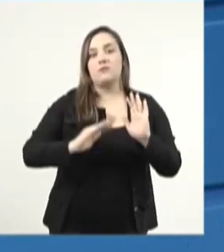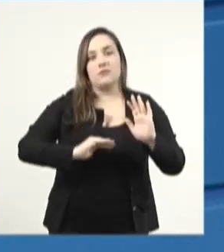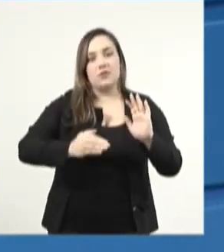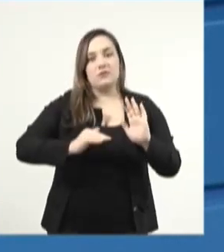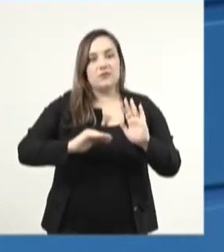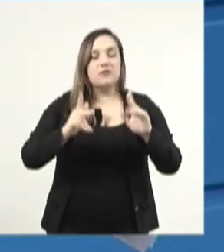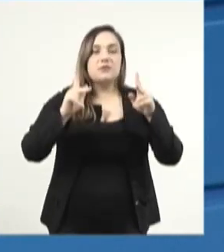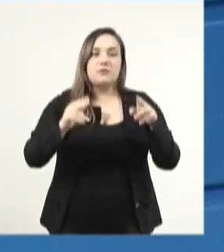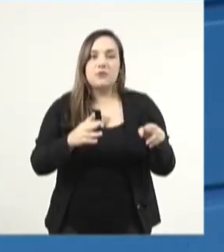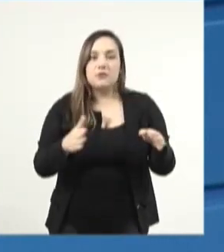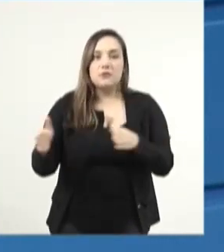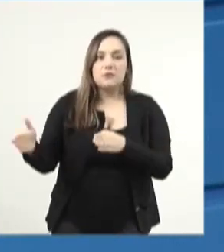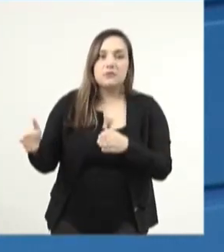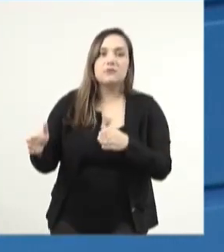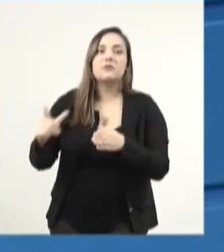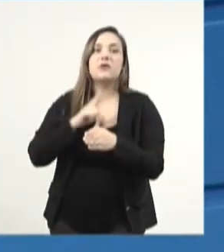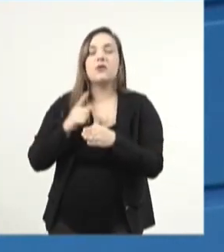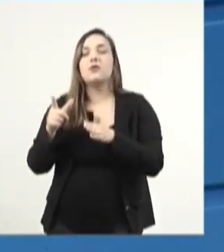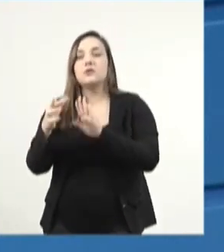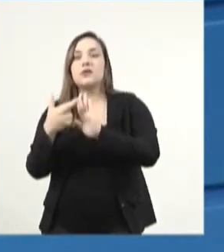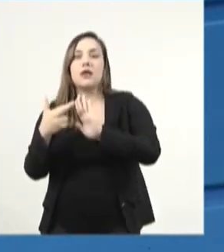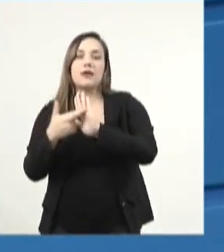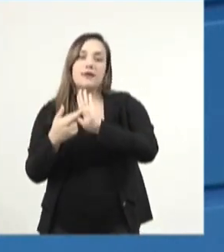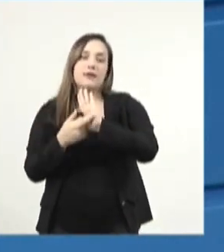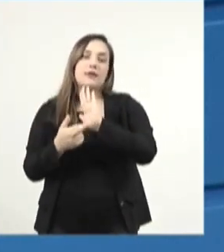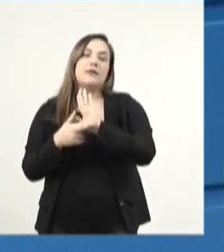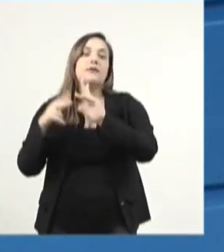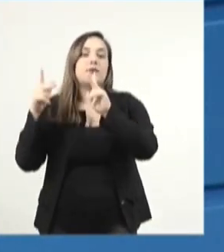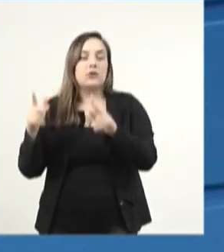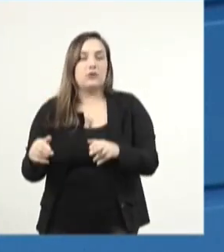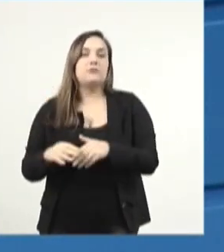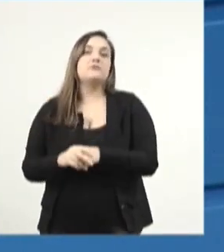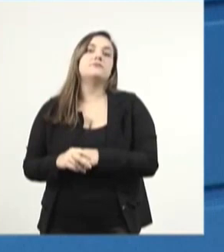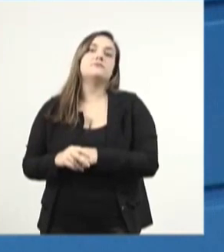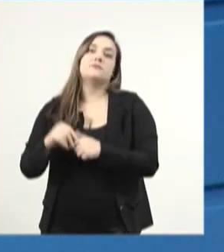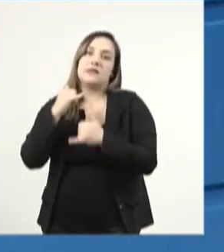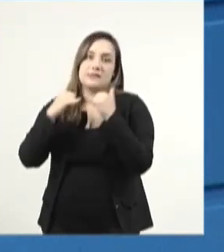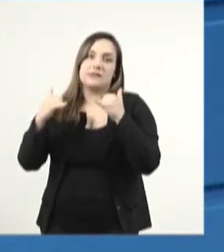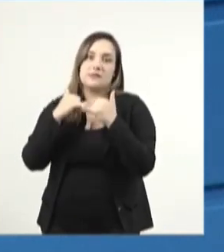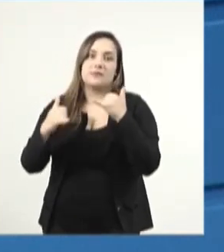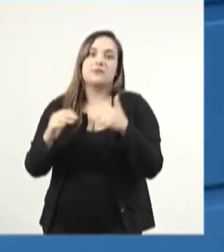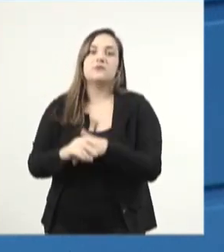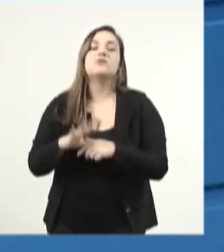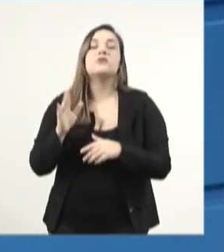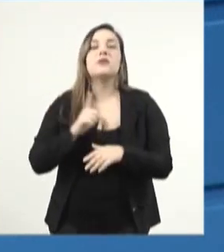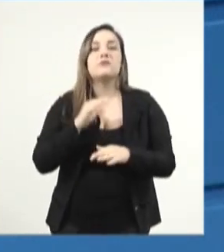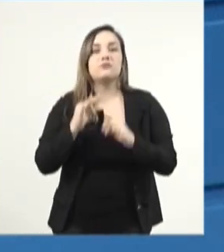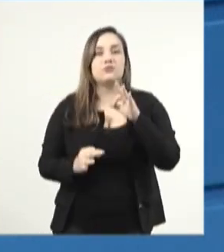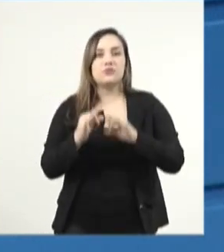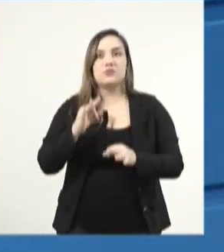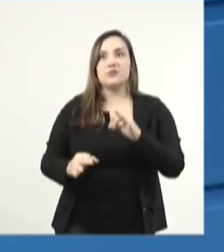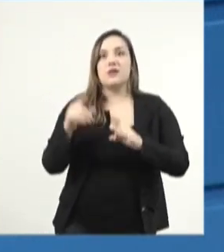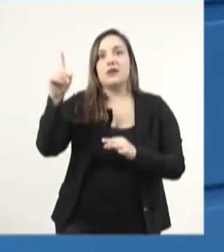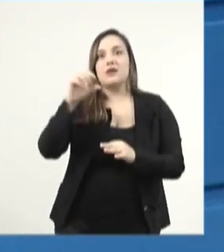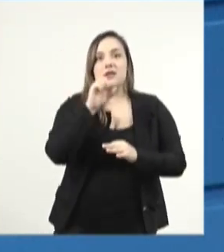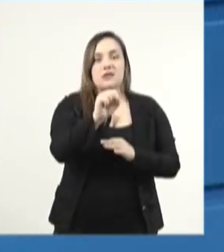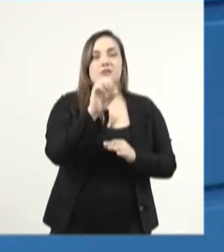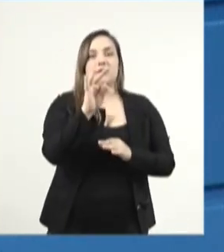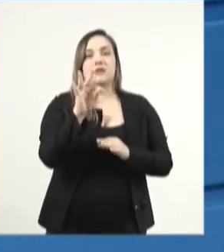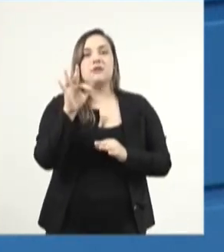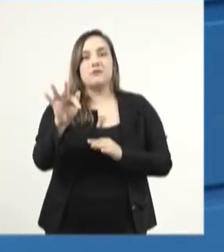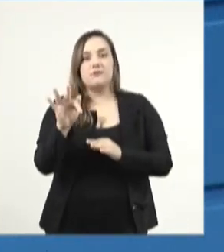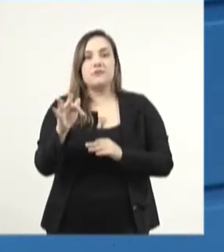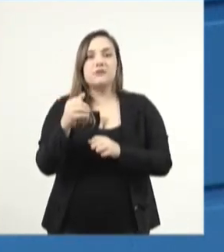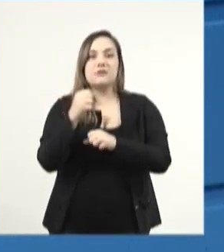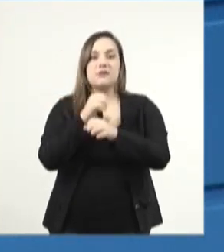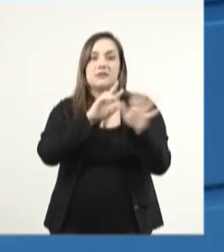pedofilia, e nós criamos mais um dispositivo, e inclusive menciono que houve um julgamento do Supremo Tribunal Federal